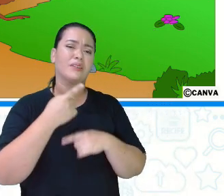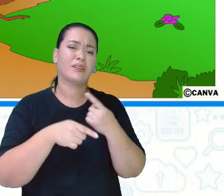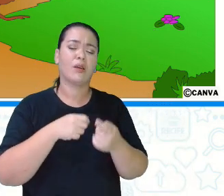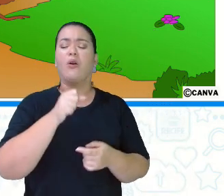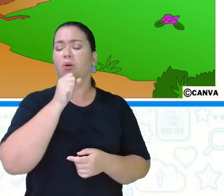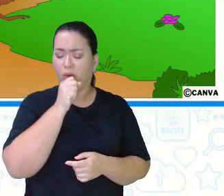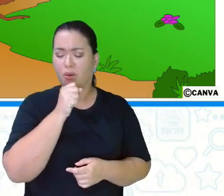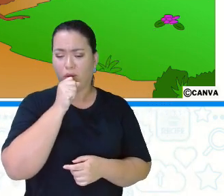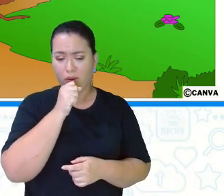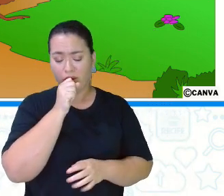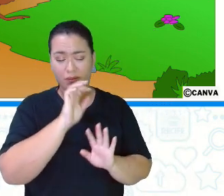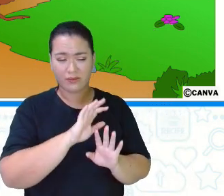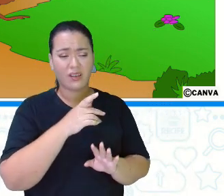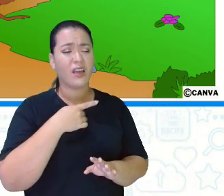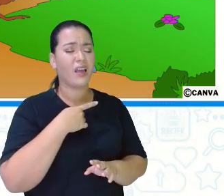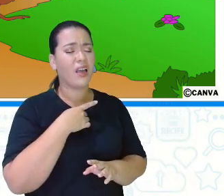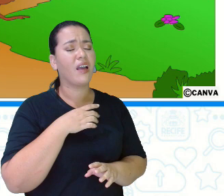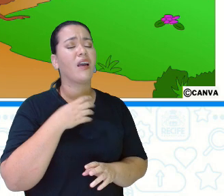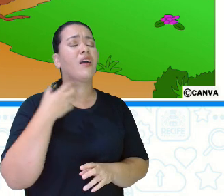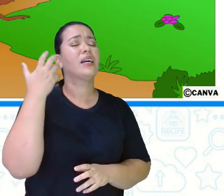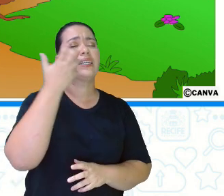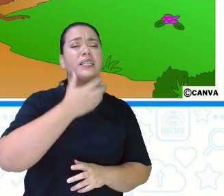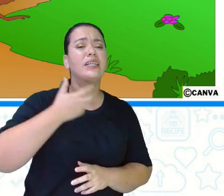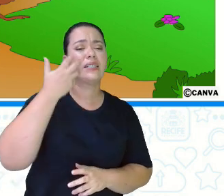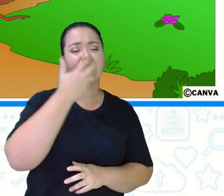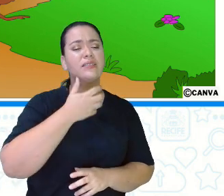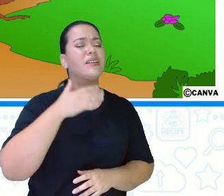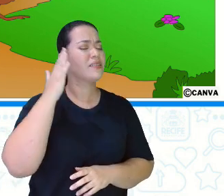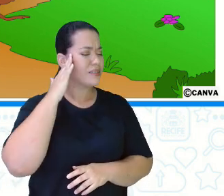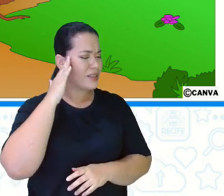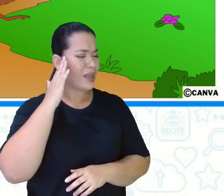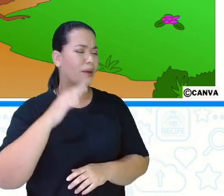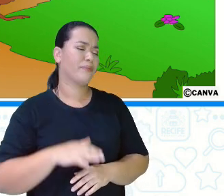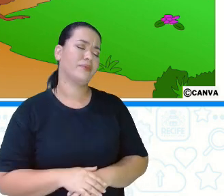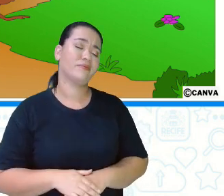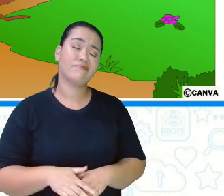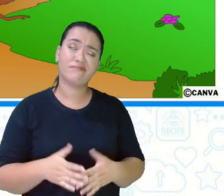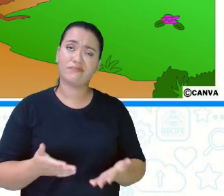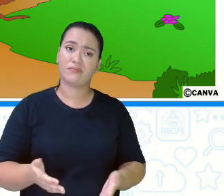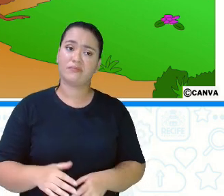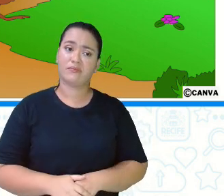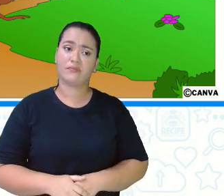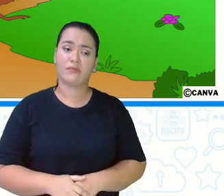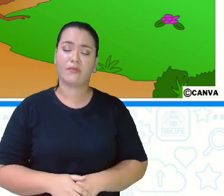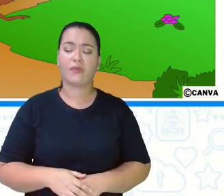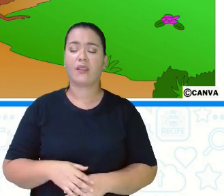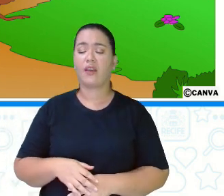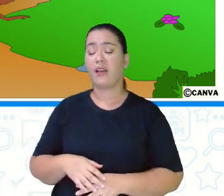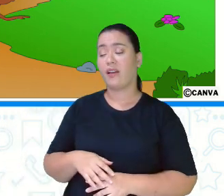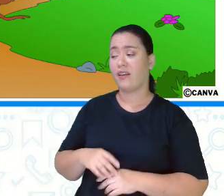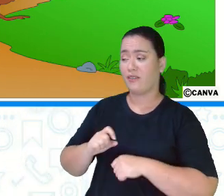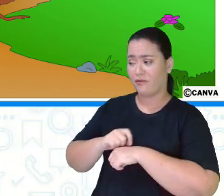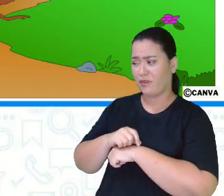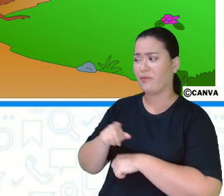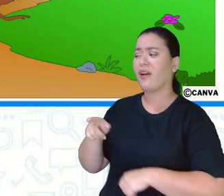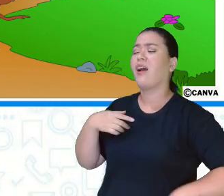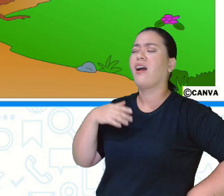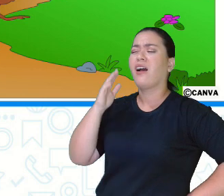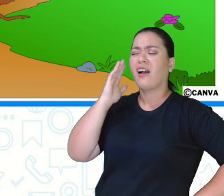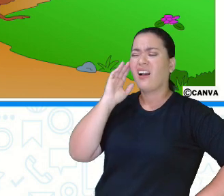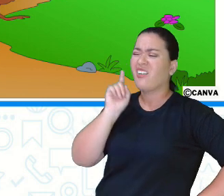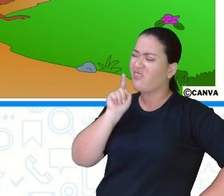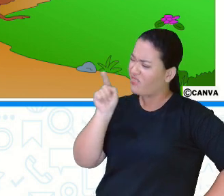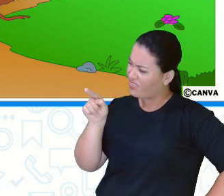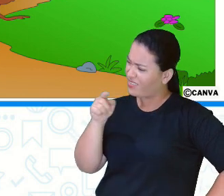de tosse. Eu cantava, bem sabe. Ah, exclamou a formiga, recordando.